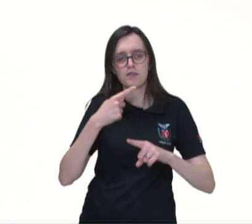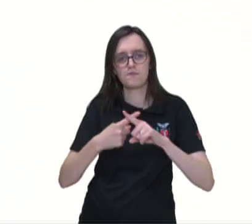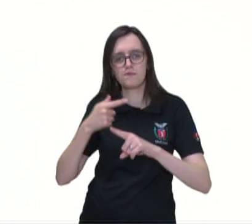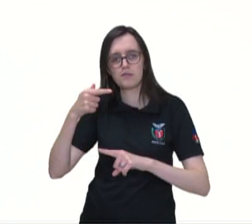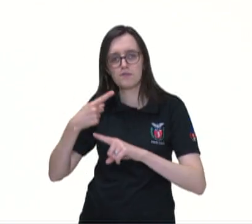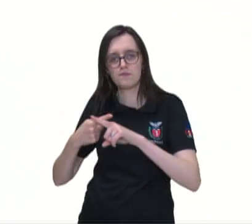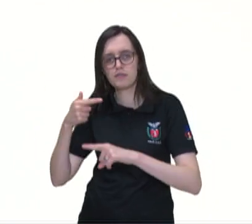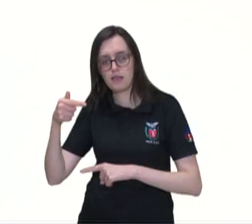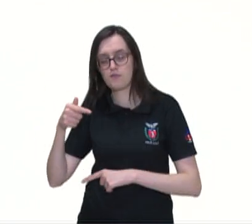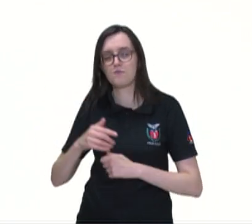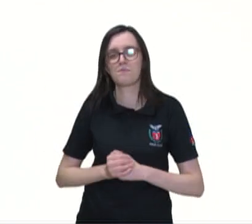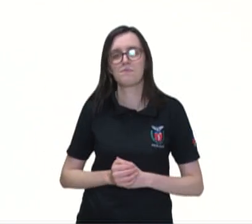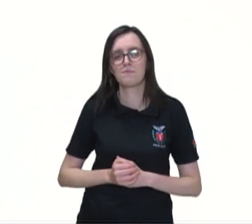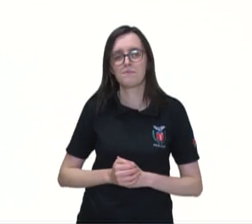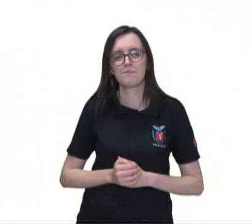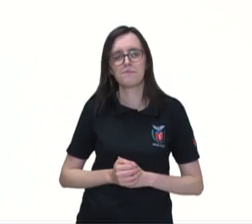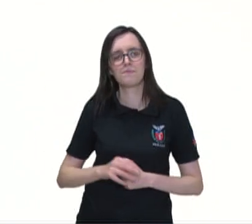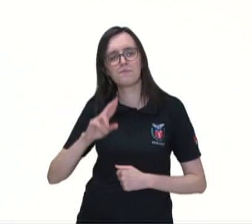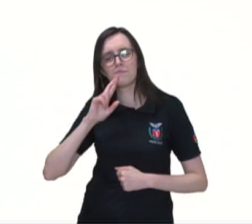7 vezes 7,